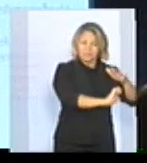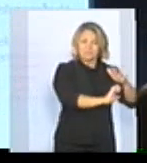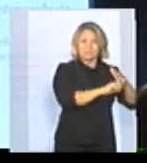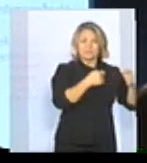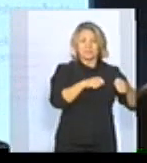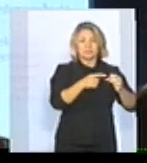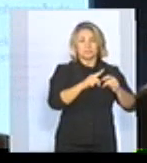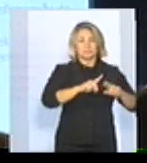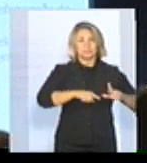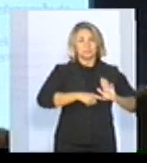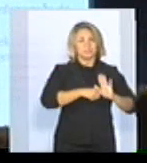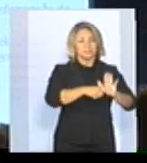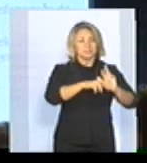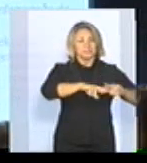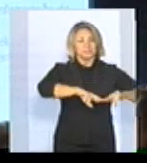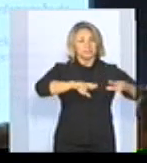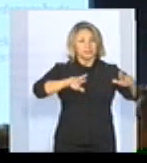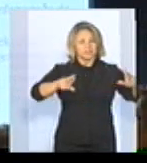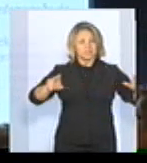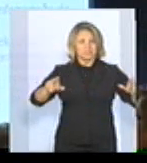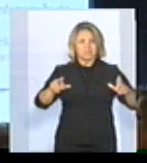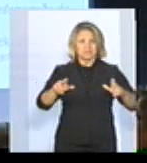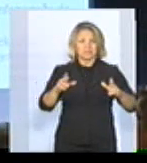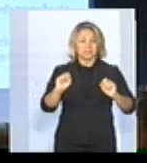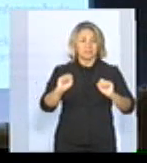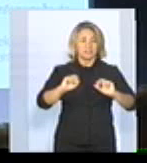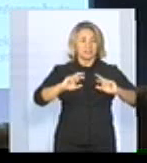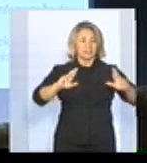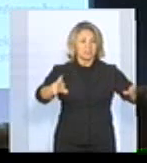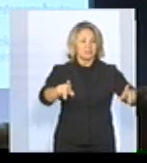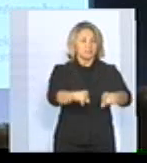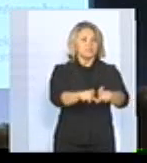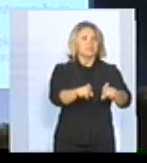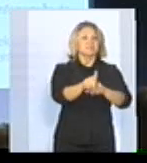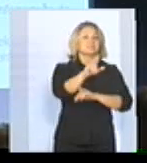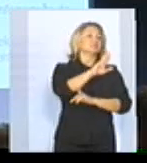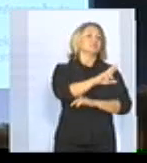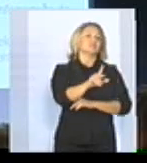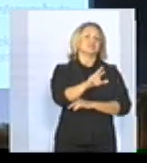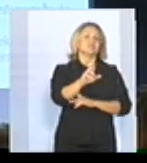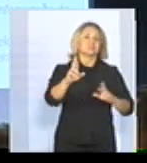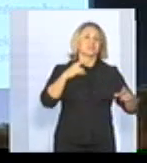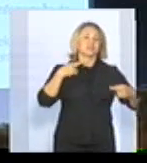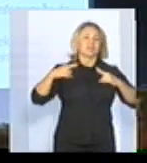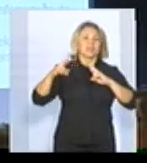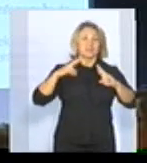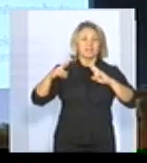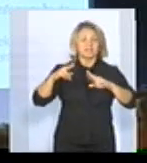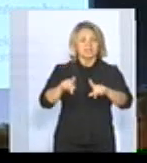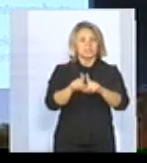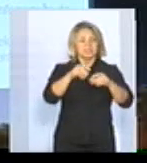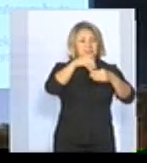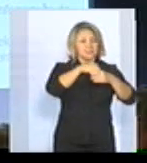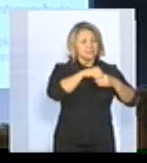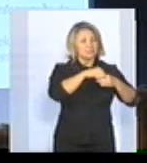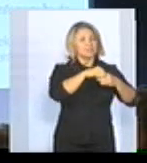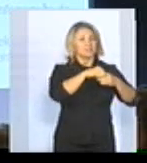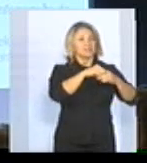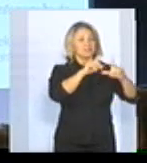os decodificadores que são compatíveis com a sua rede. Esse é um exemplo, mesmo que na área das telecomunicações,